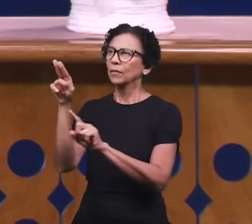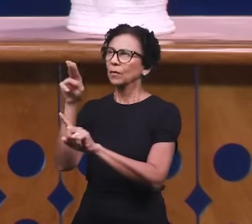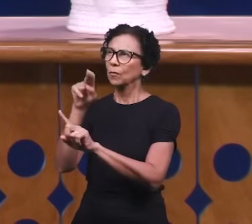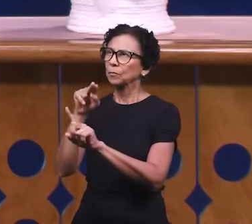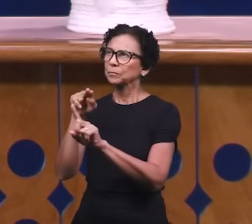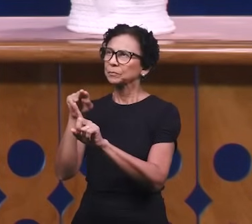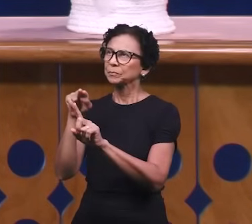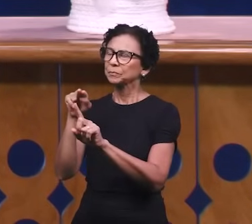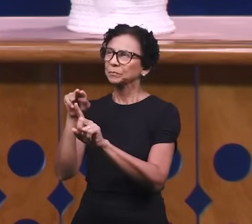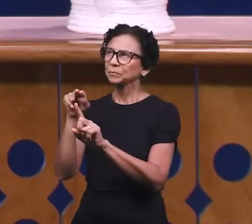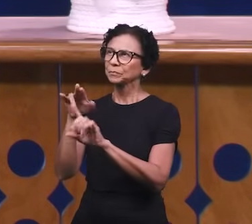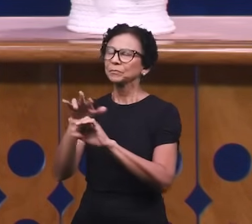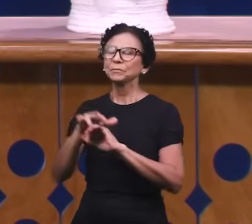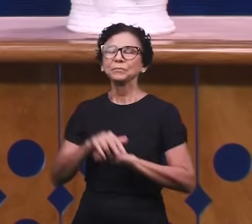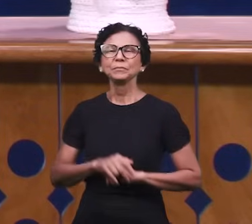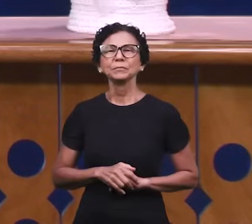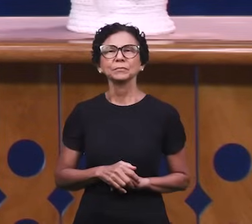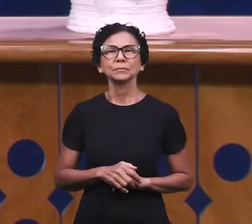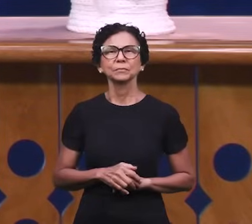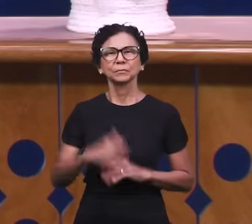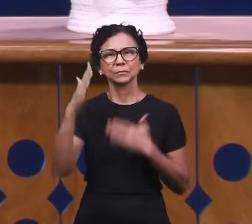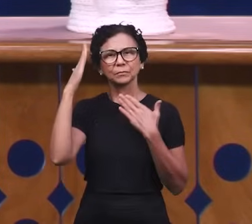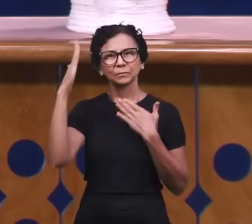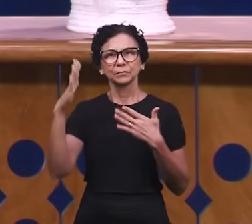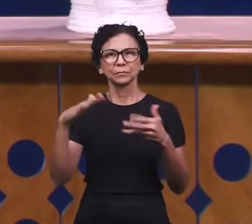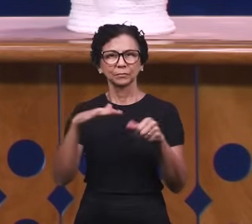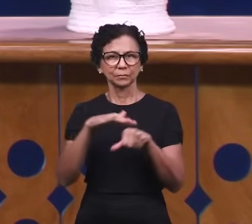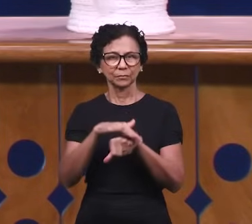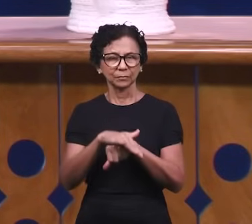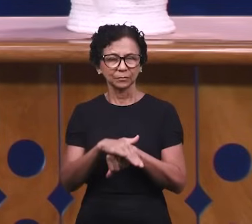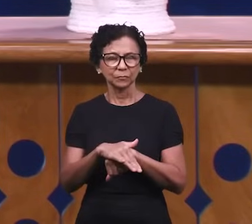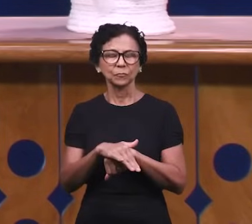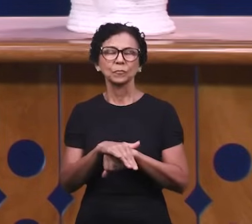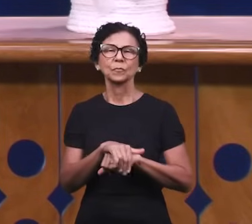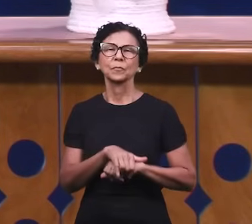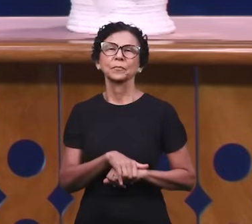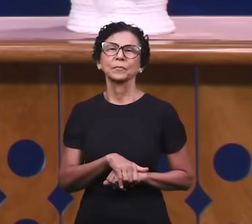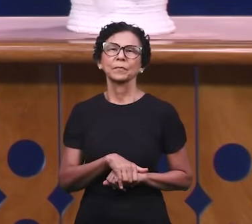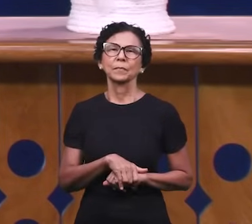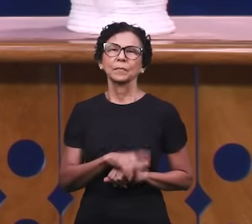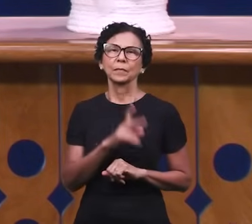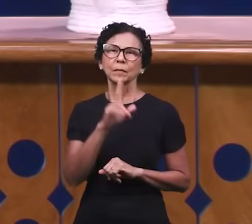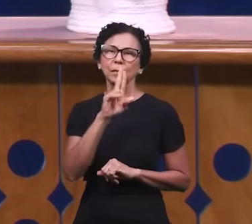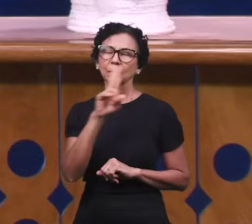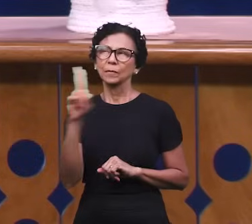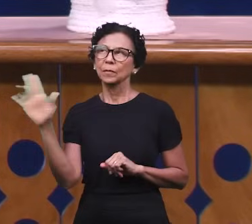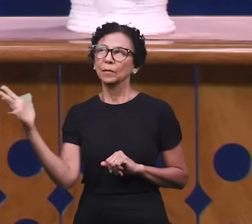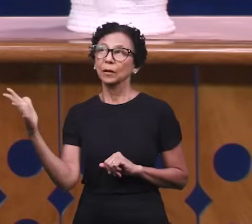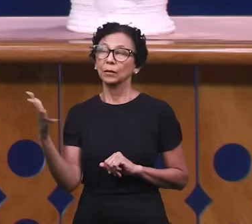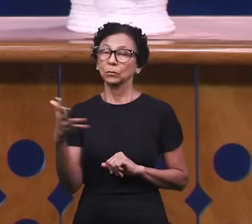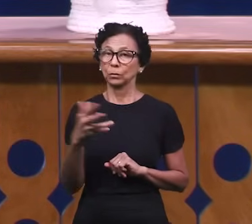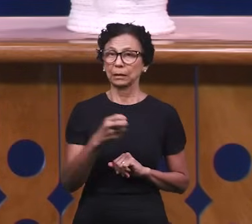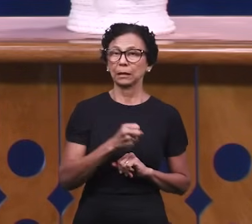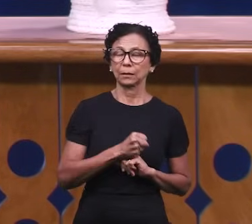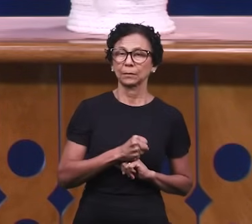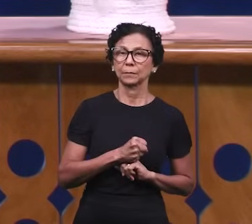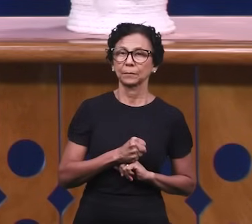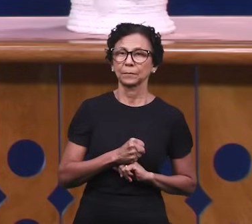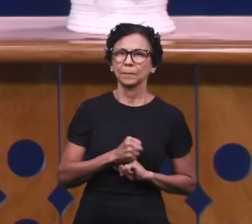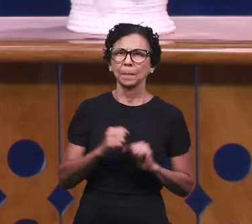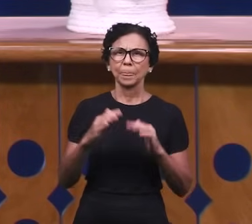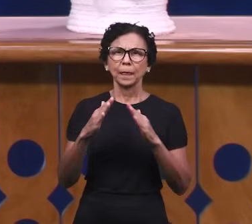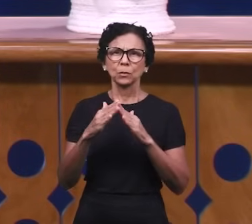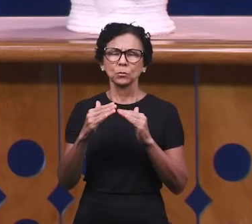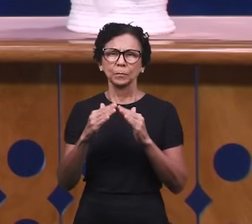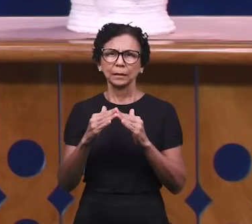Adoramos, Senhor, o teu santo nome. Glorificamos a ti por mais uma noite na tua casa. podemos glorificar, adorar o teu santo